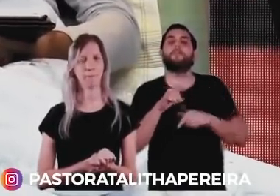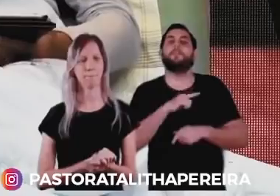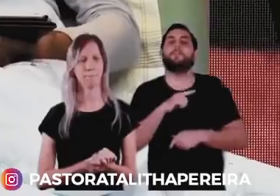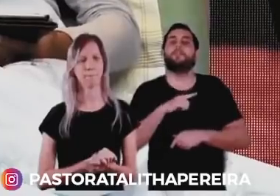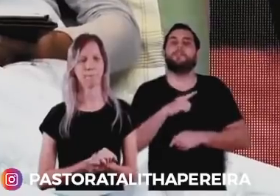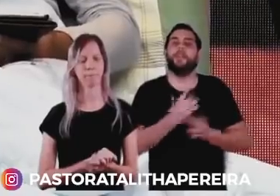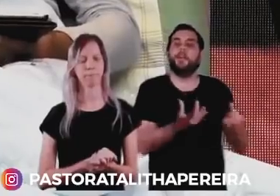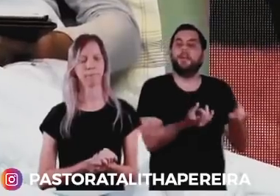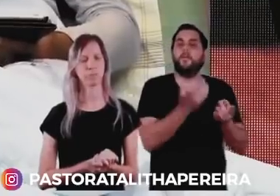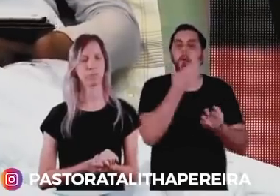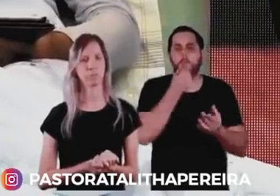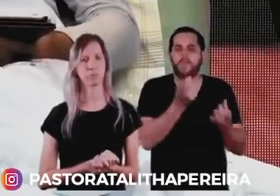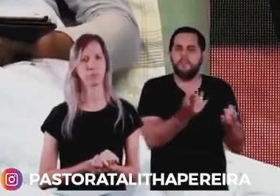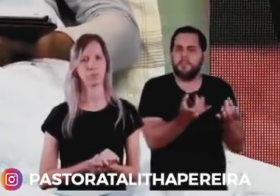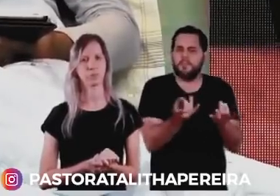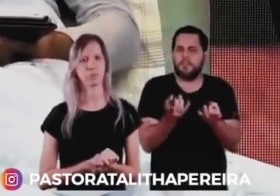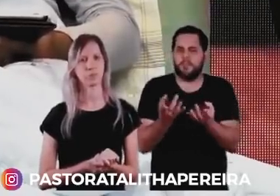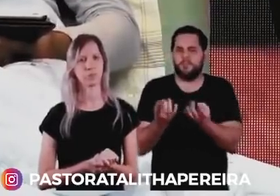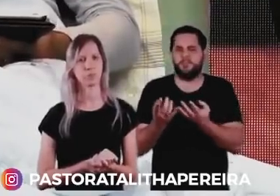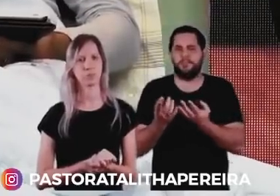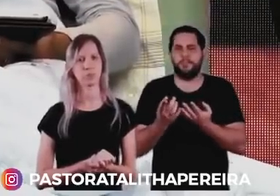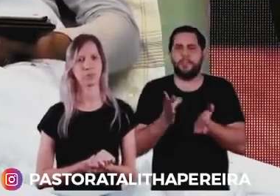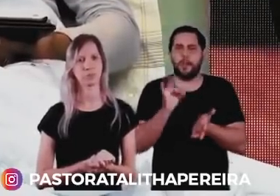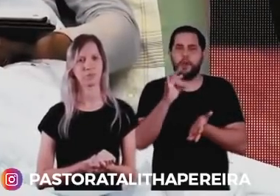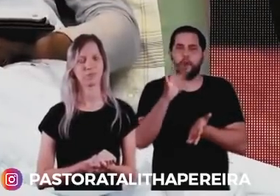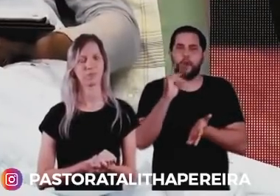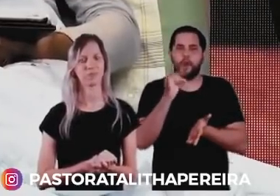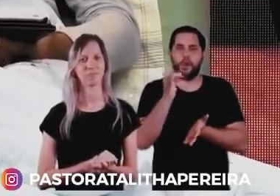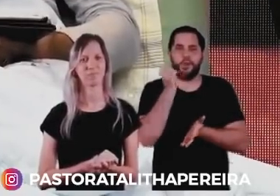camelô vendendo aquele cola-rato.